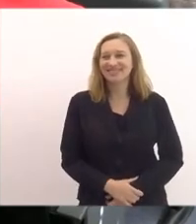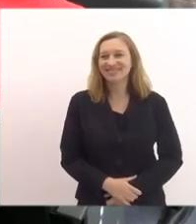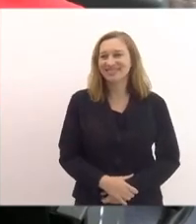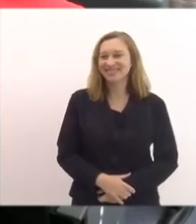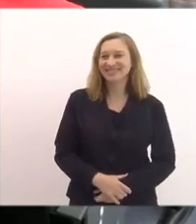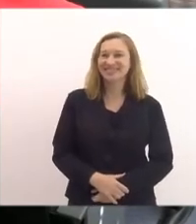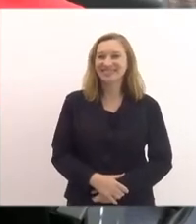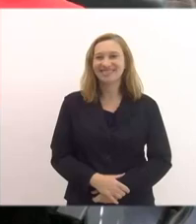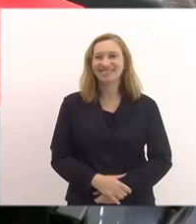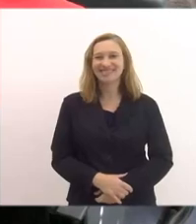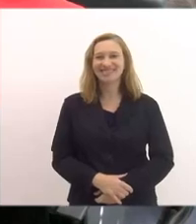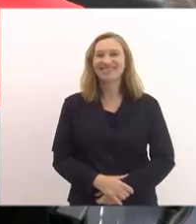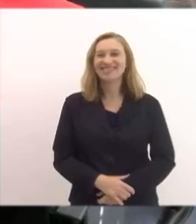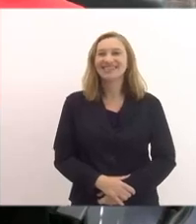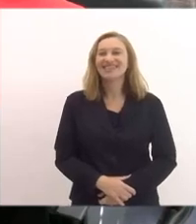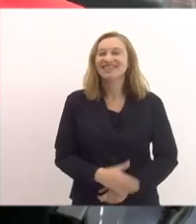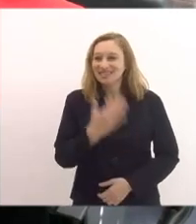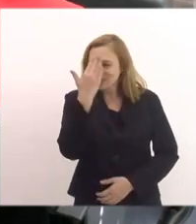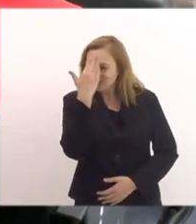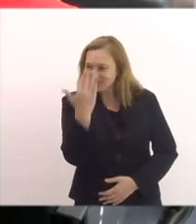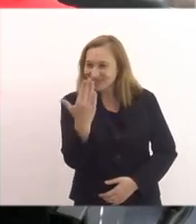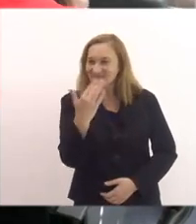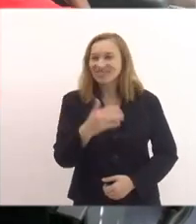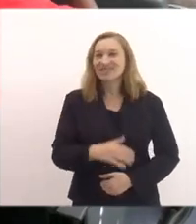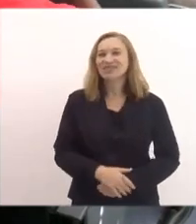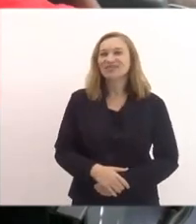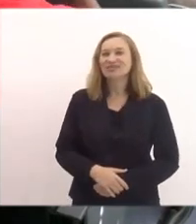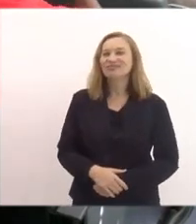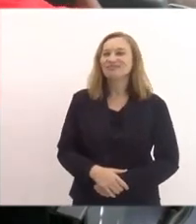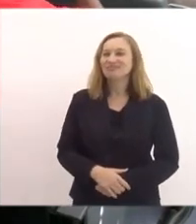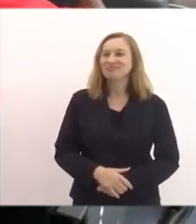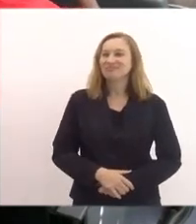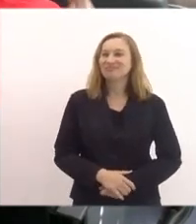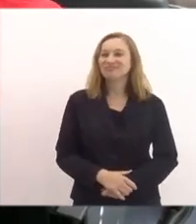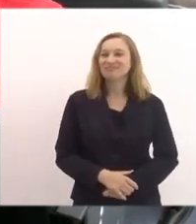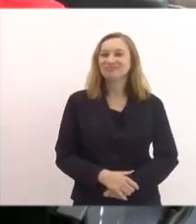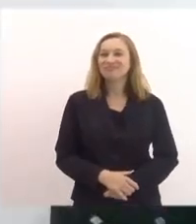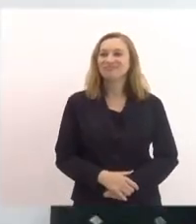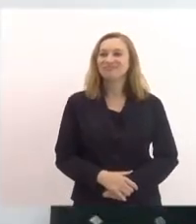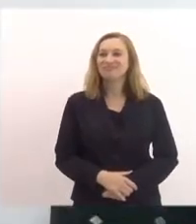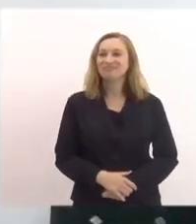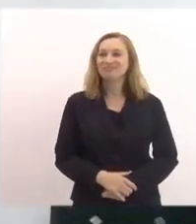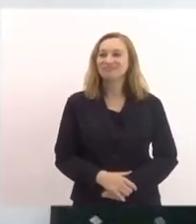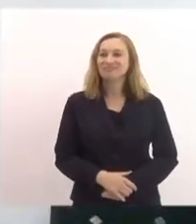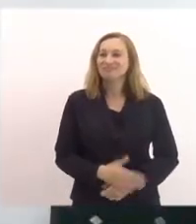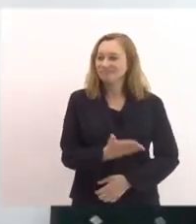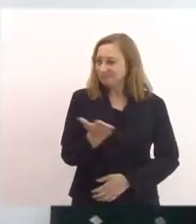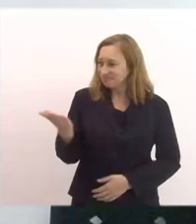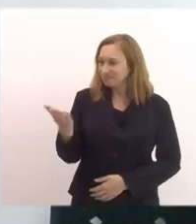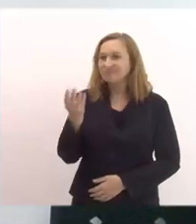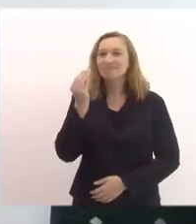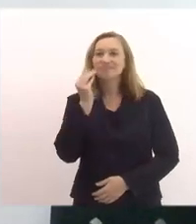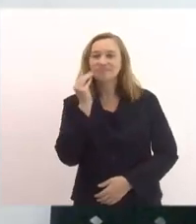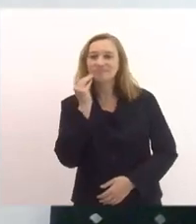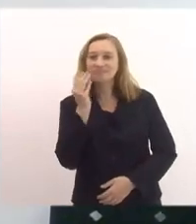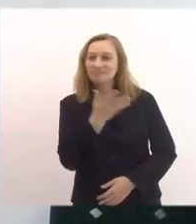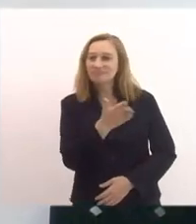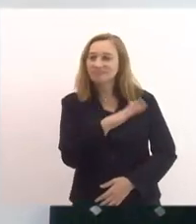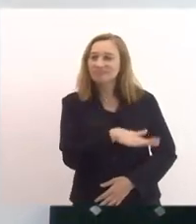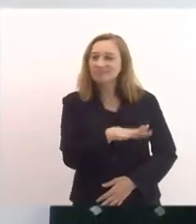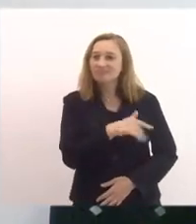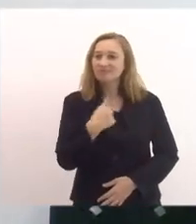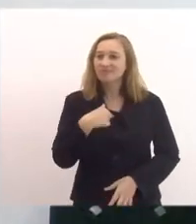Mais rápido, obrigado, Natal. Agradecer aí a Igreja, a casa e aos presentes, a oportunidade dos garotos aí. Eu sou subtenente